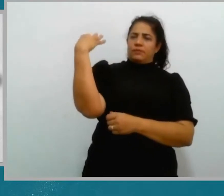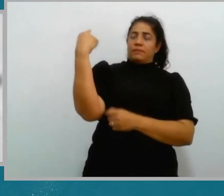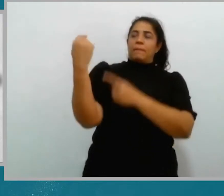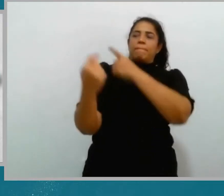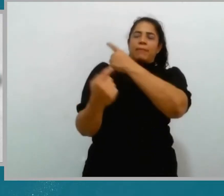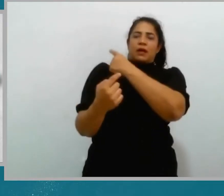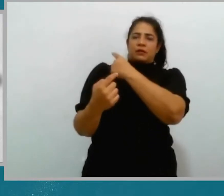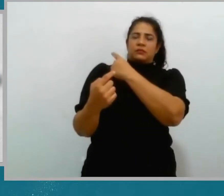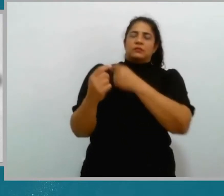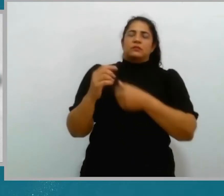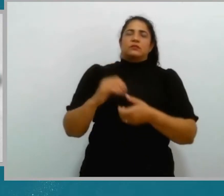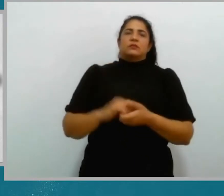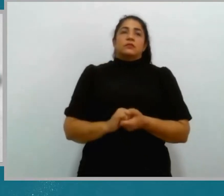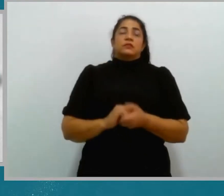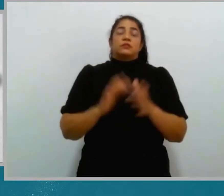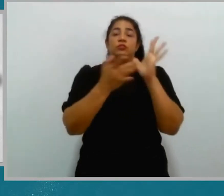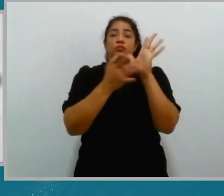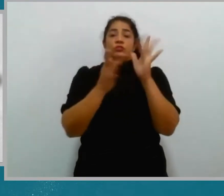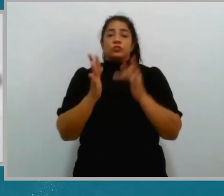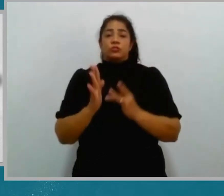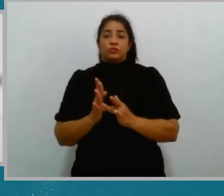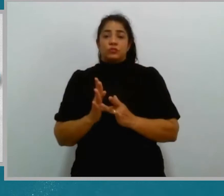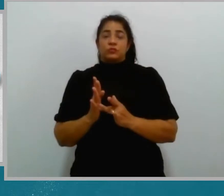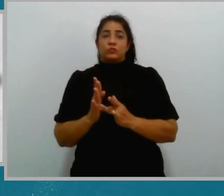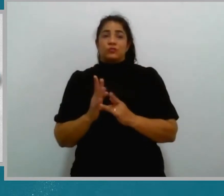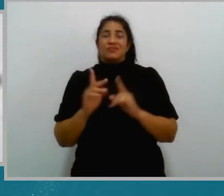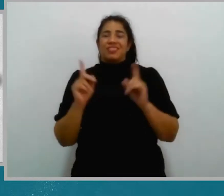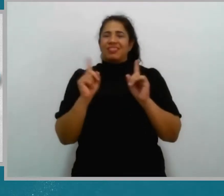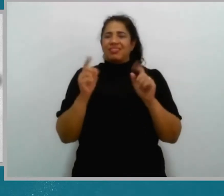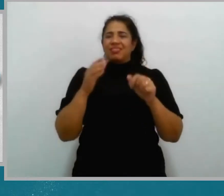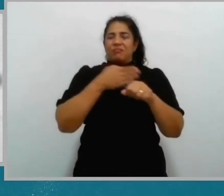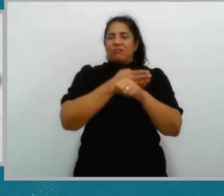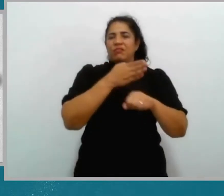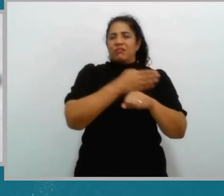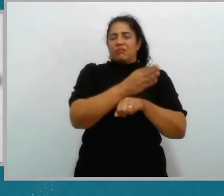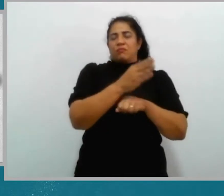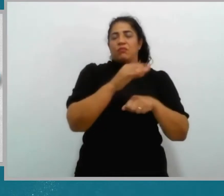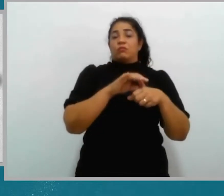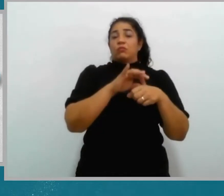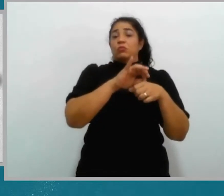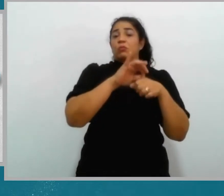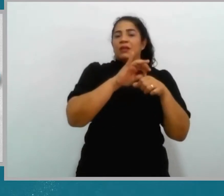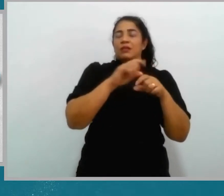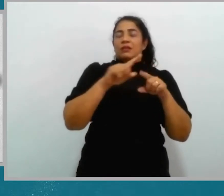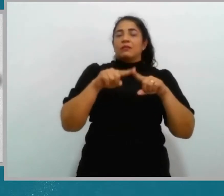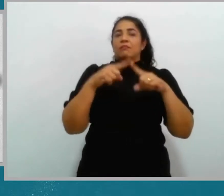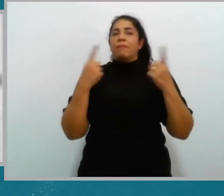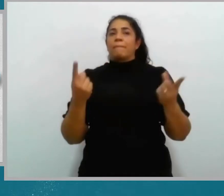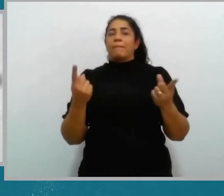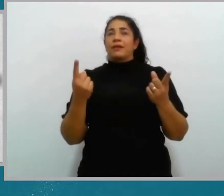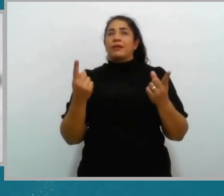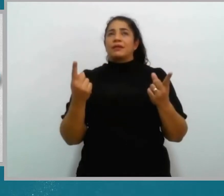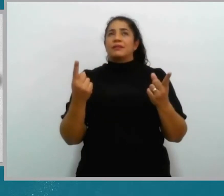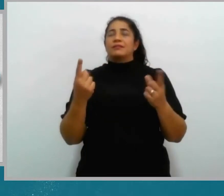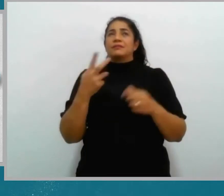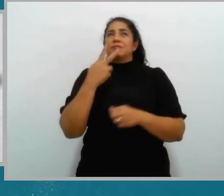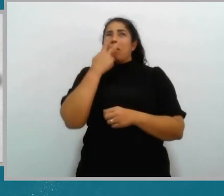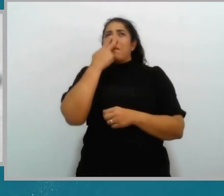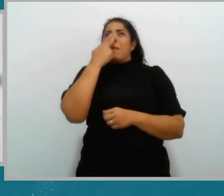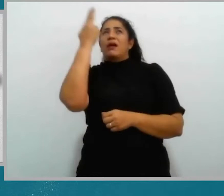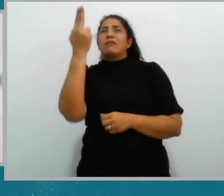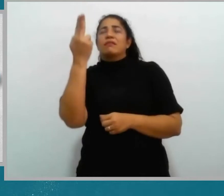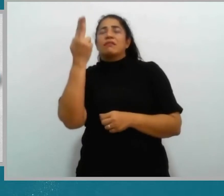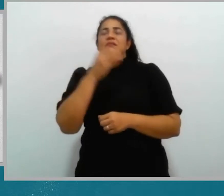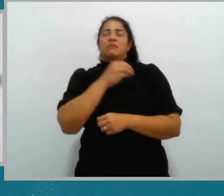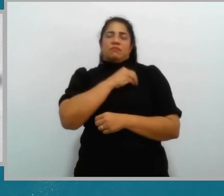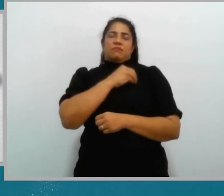a semelhança da carne do pecado, que é a primeira figura. E a figura do meio, então, através